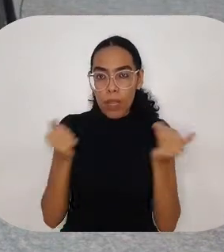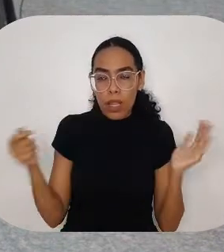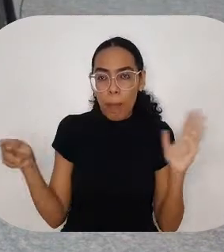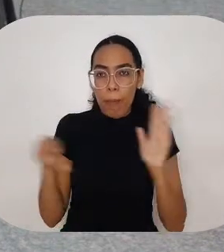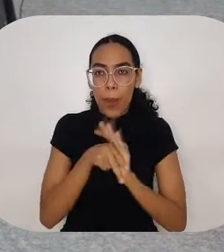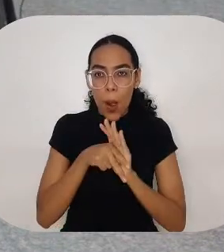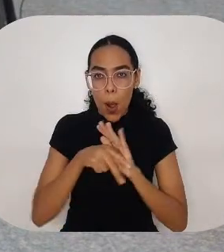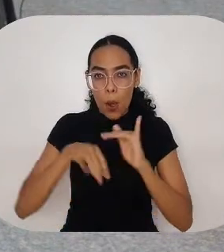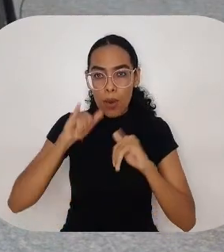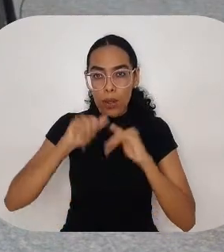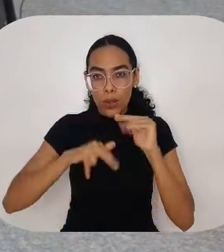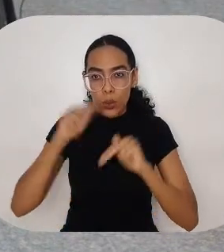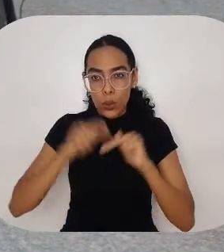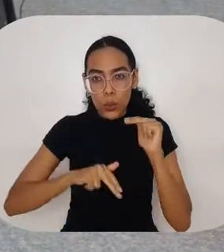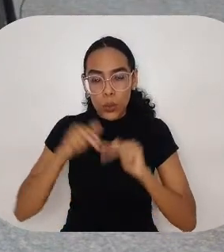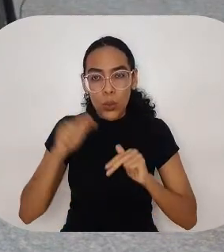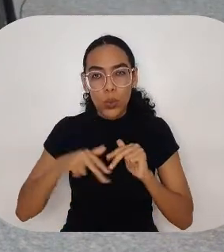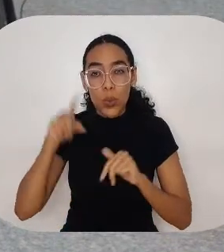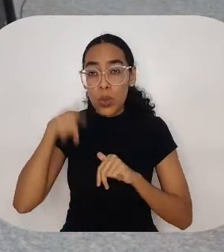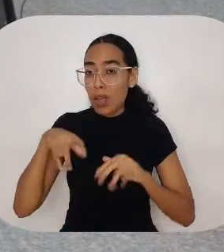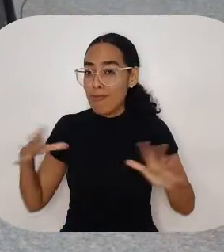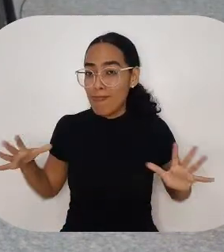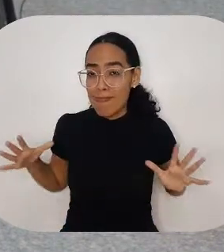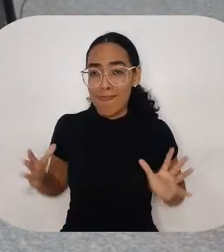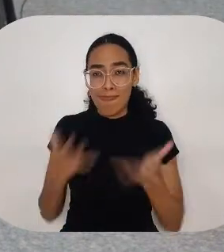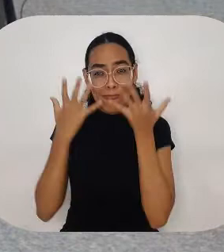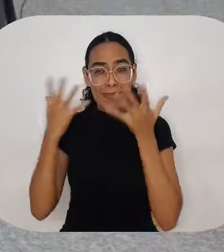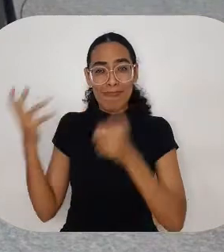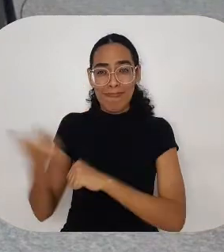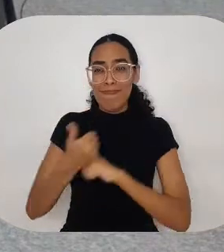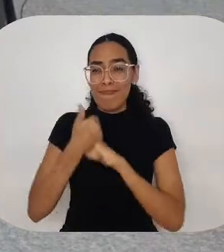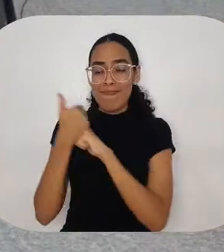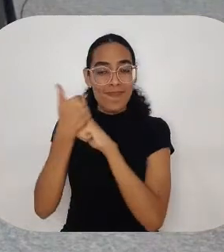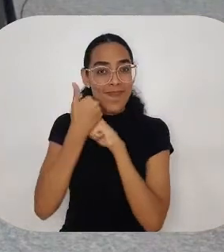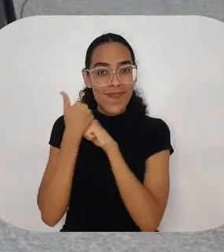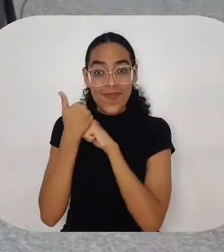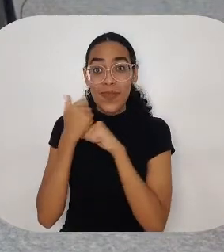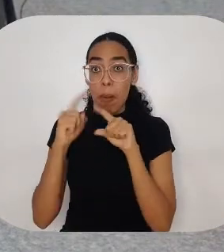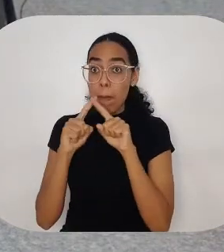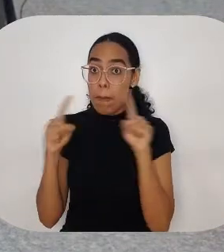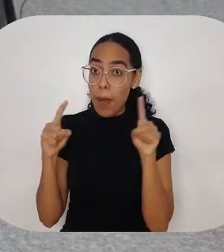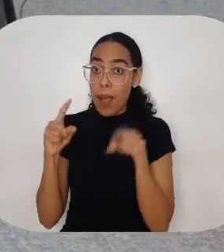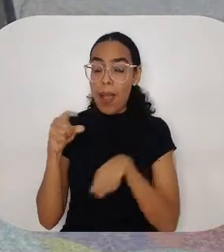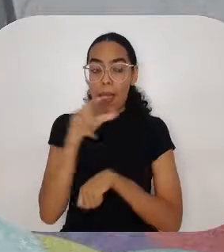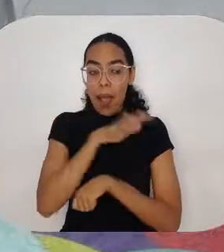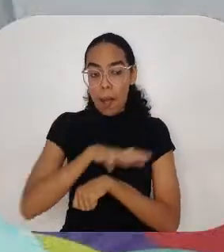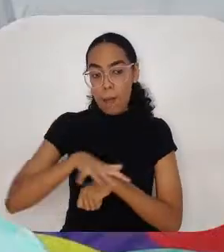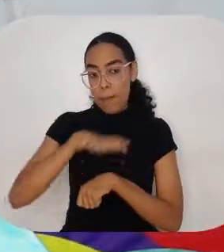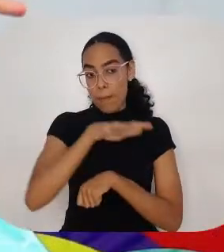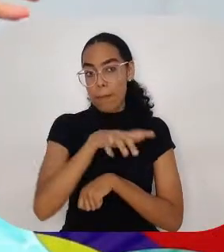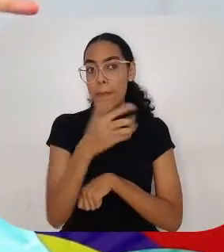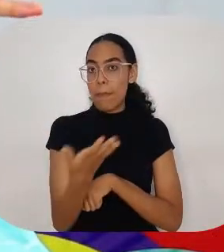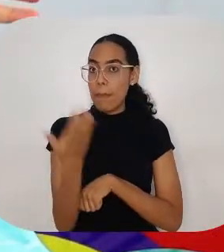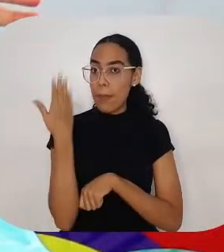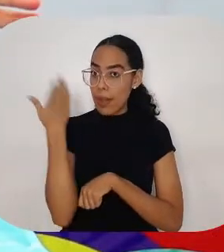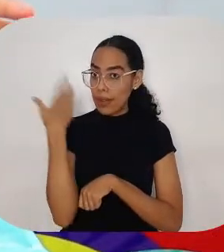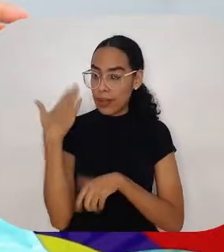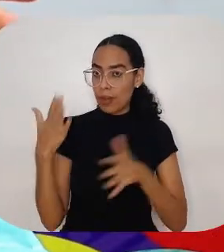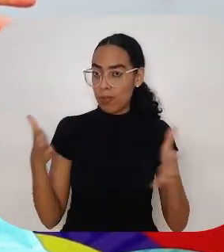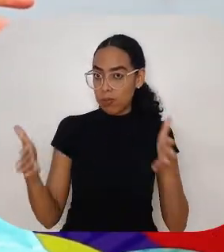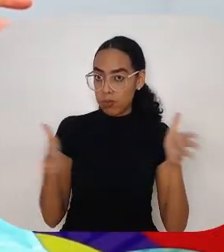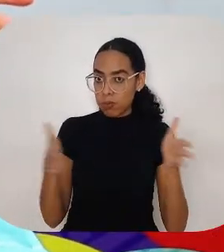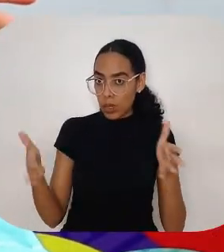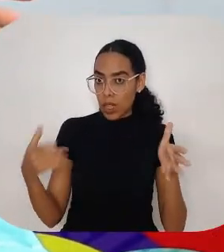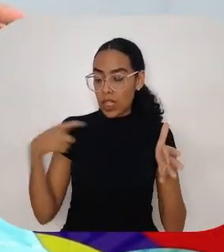a maior festança. Só que, naquela época, um rio